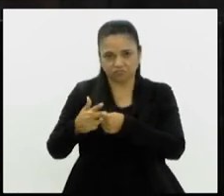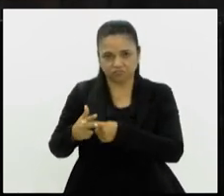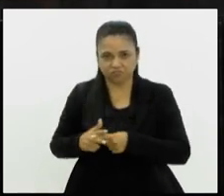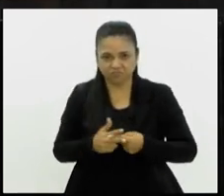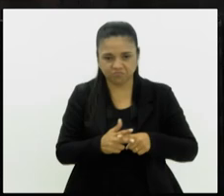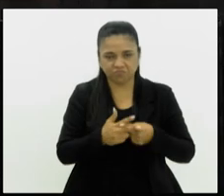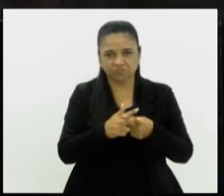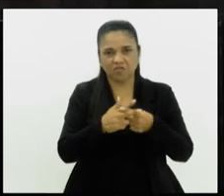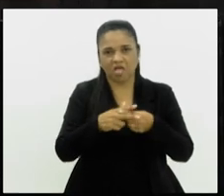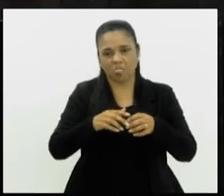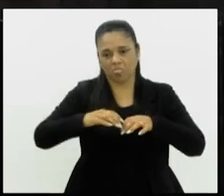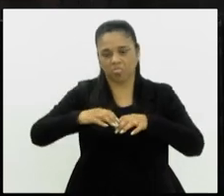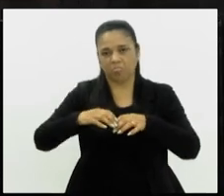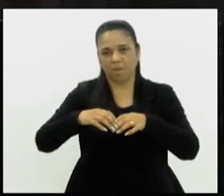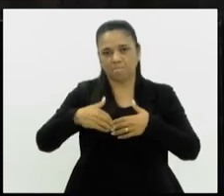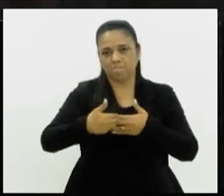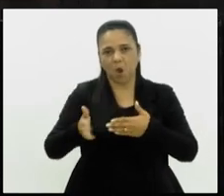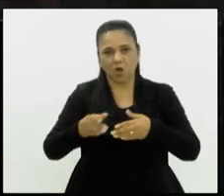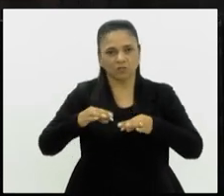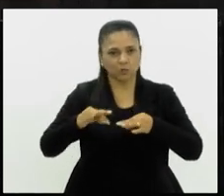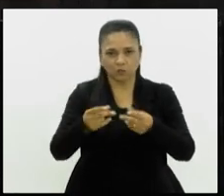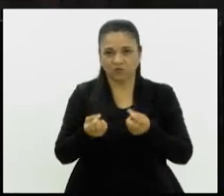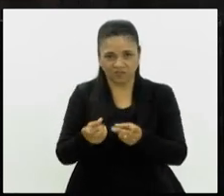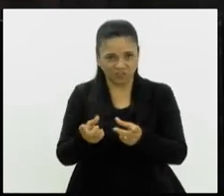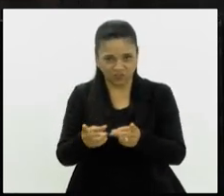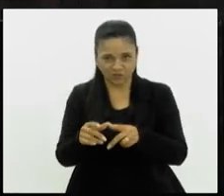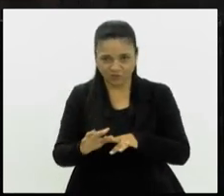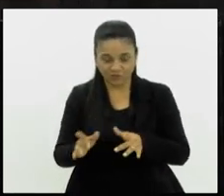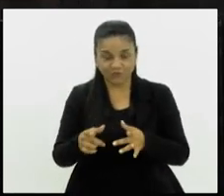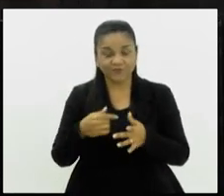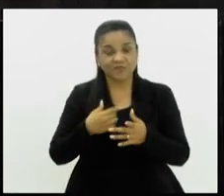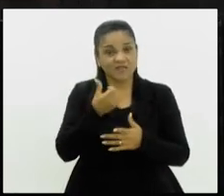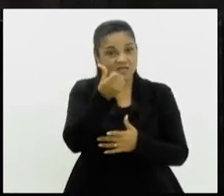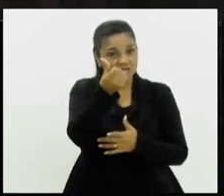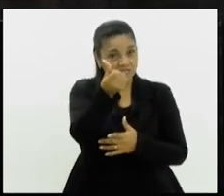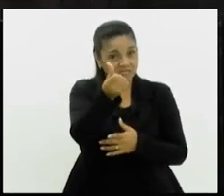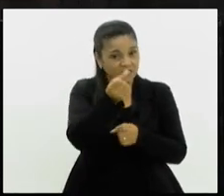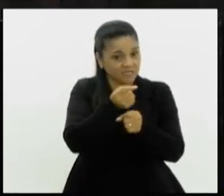E o que aconteceu há 6 anos atrás,